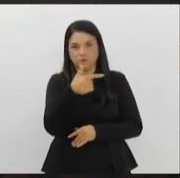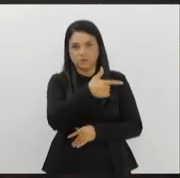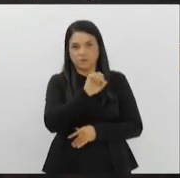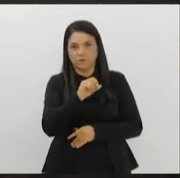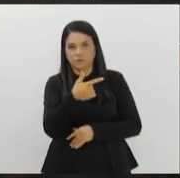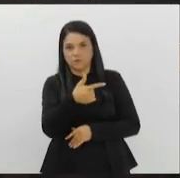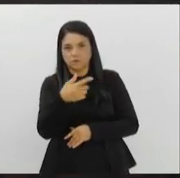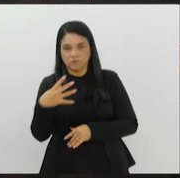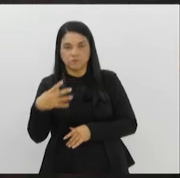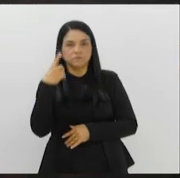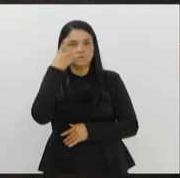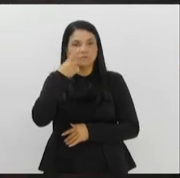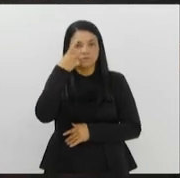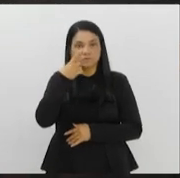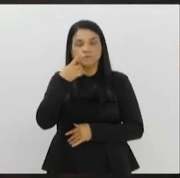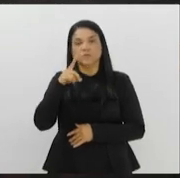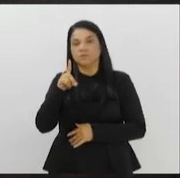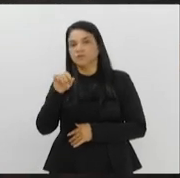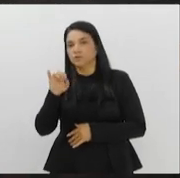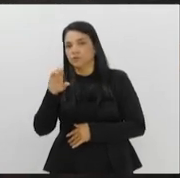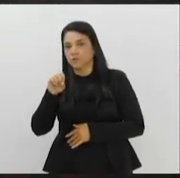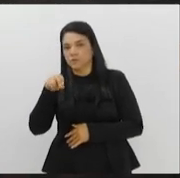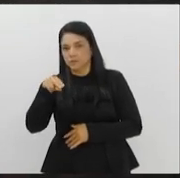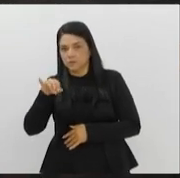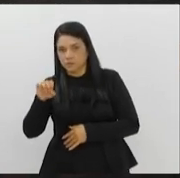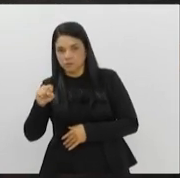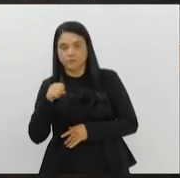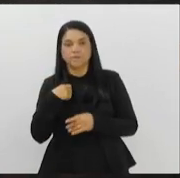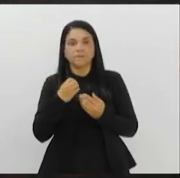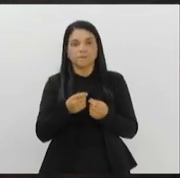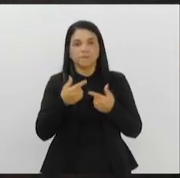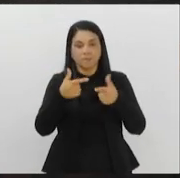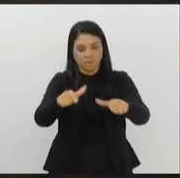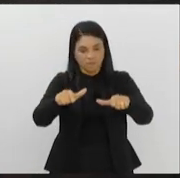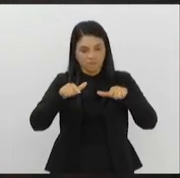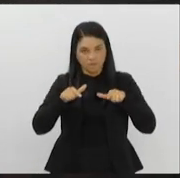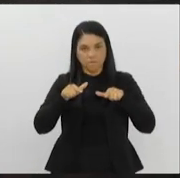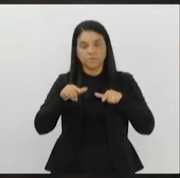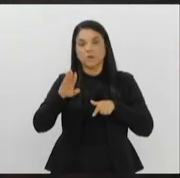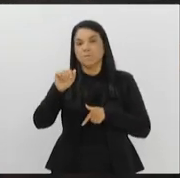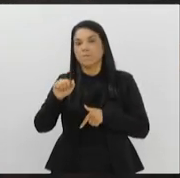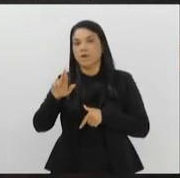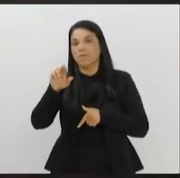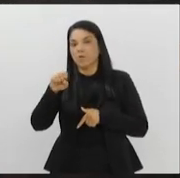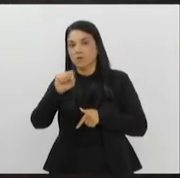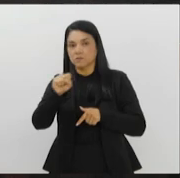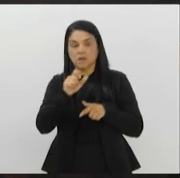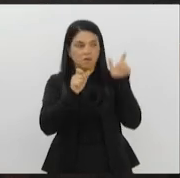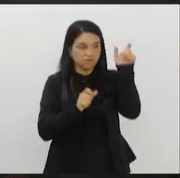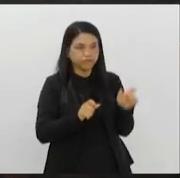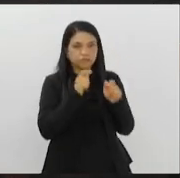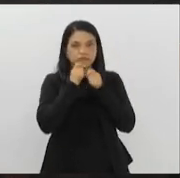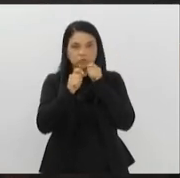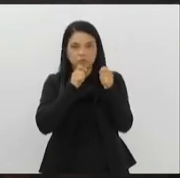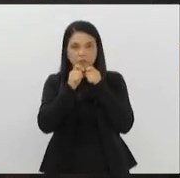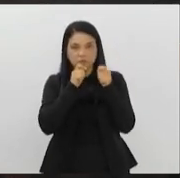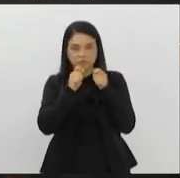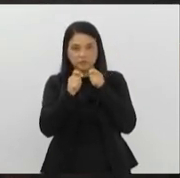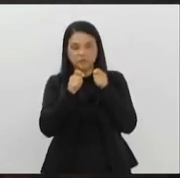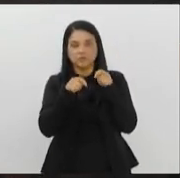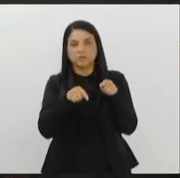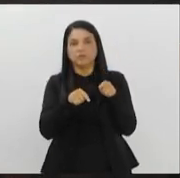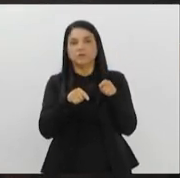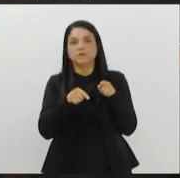843/24, de autoria do deputado Dionísio Lins, que concede o diploma Barbosa Lima Sobrinho ao jornalista ilustríssimo